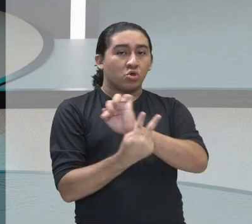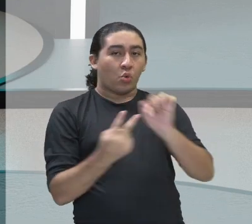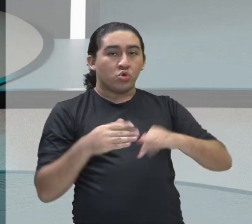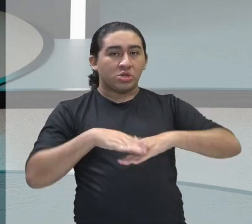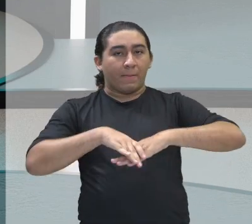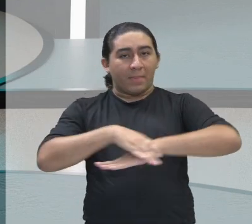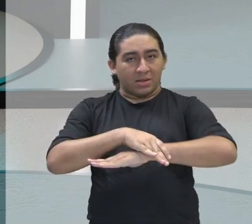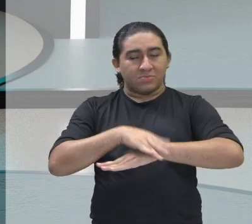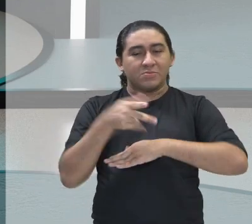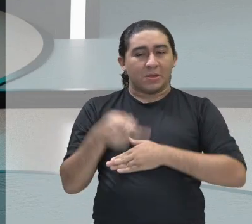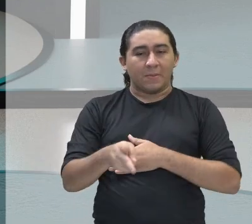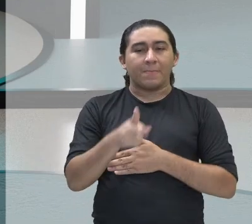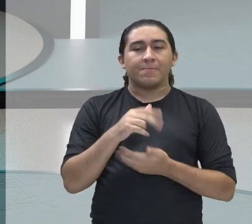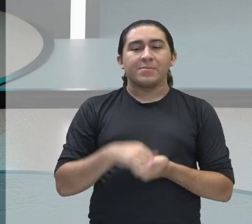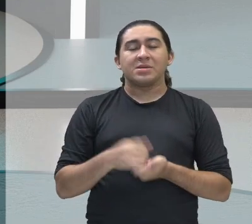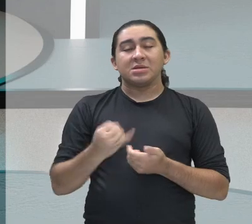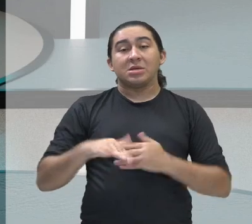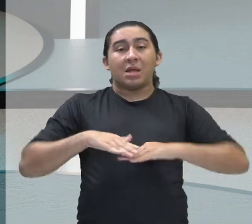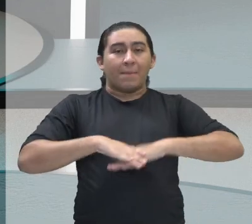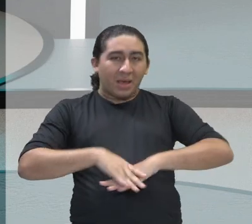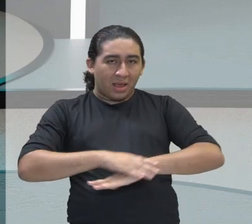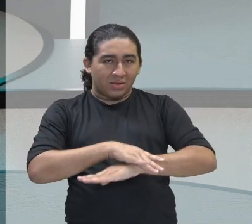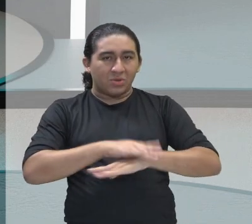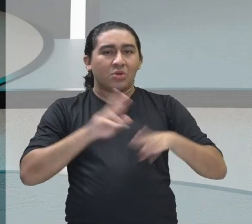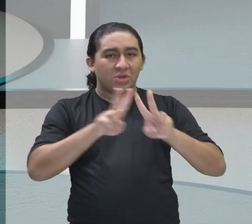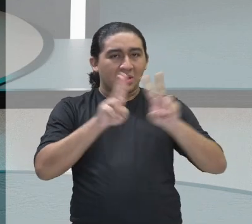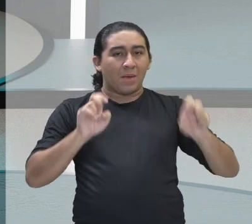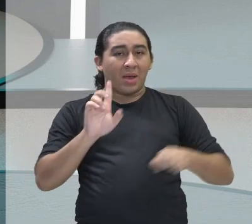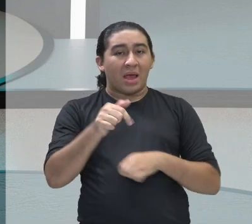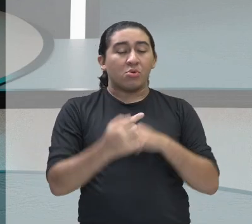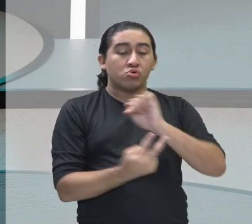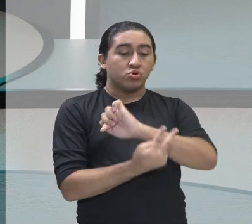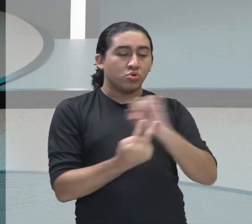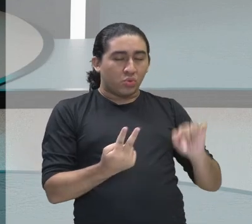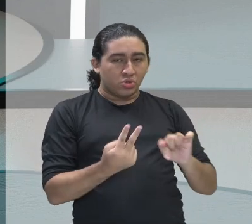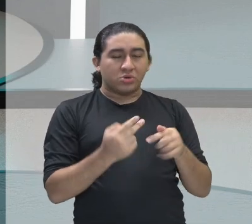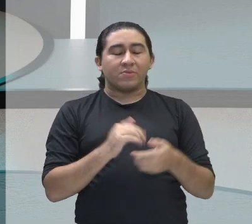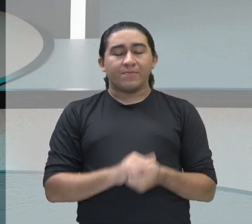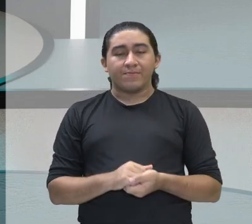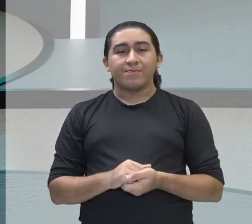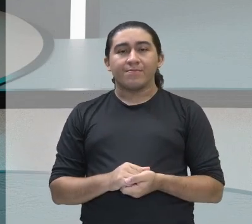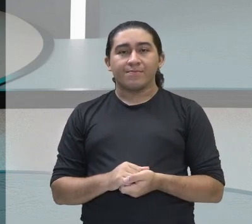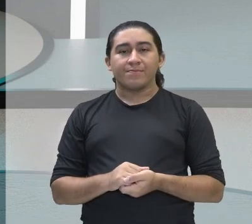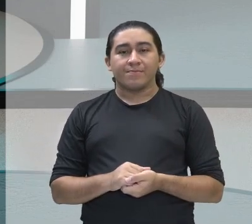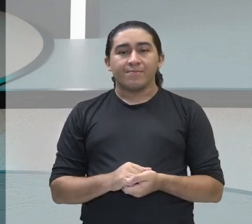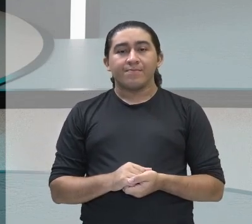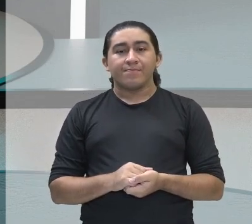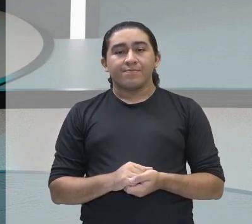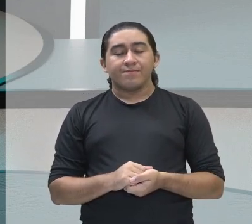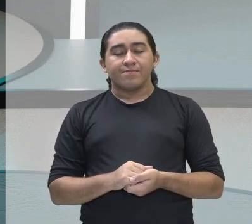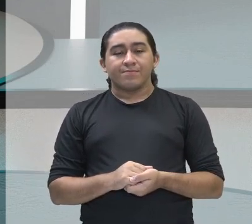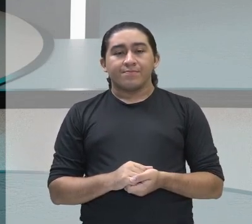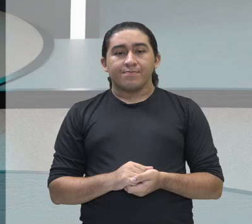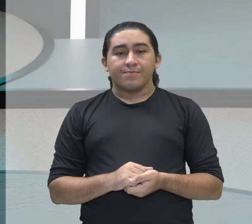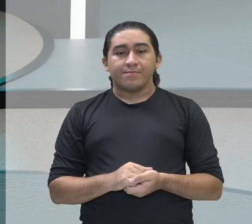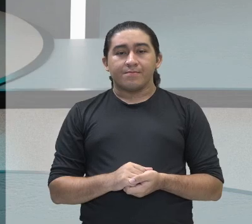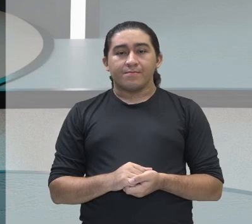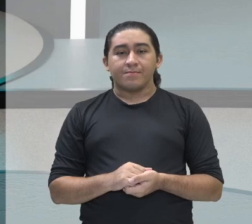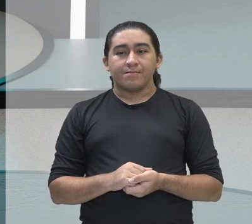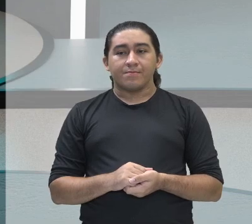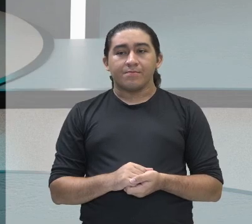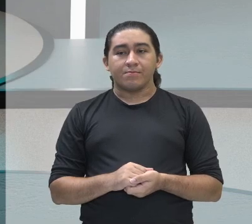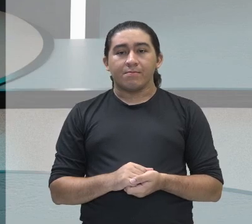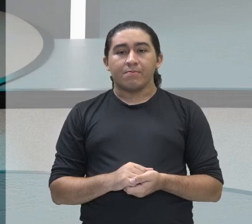mais de um. Então, quando a gente fala em sapato, a gente fala de dois, a gente fala de um pé só, portanto, ele é plural, tá certo? Então, the pairs of shoes, o par